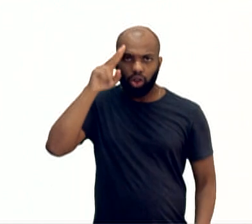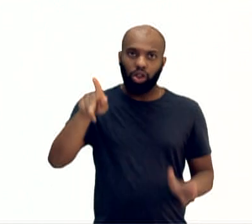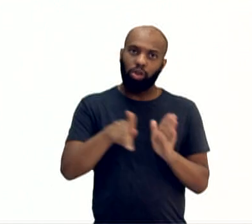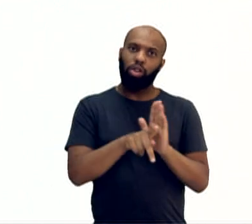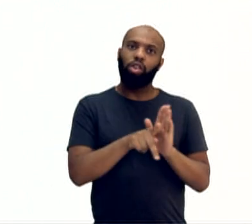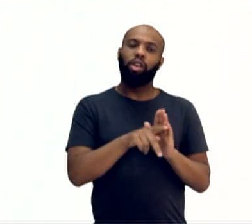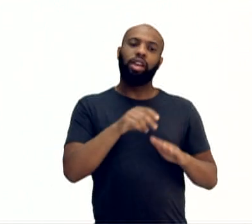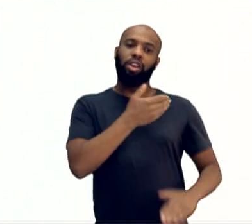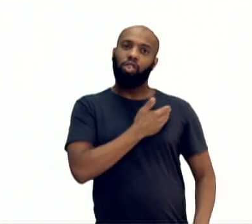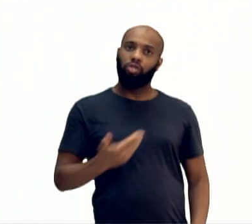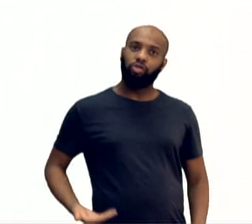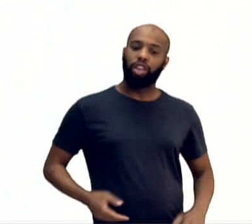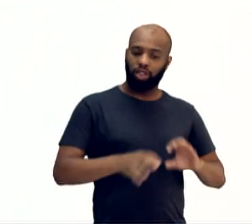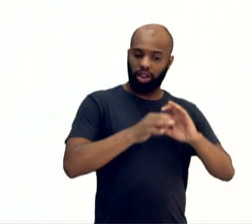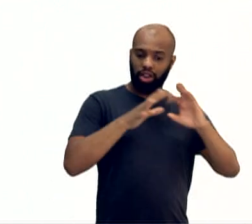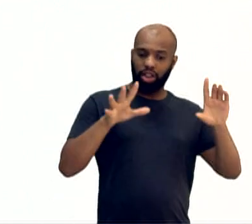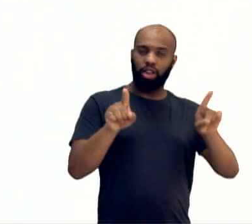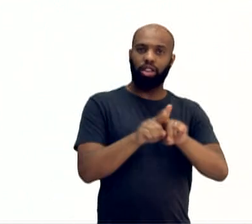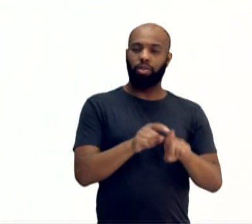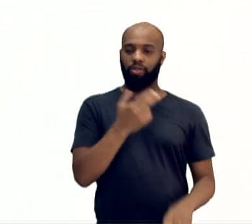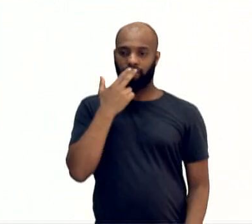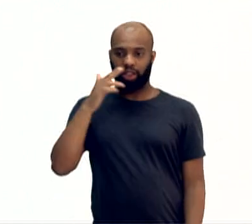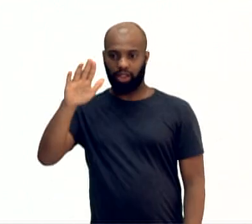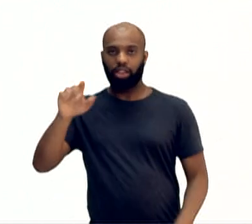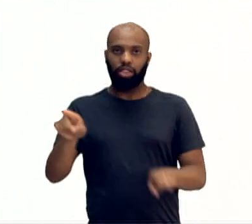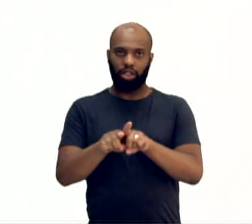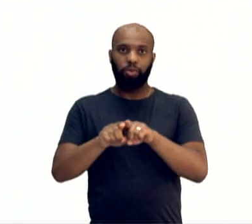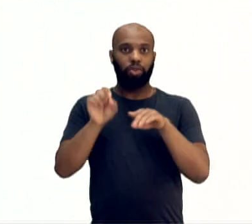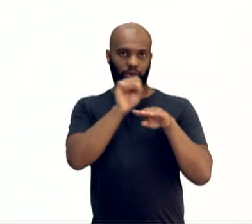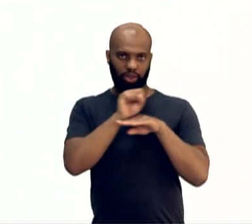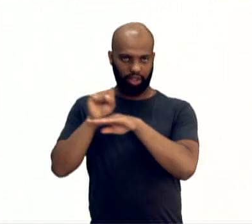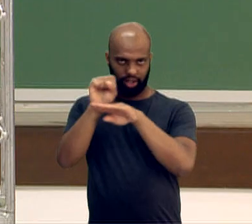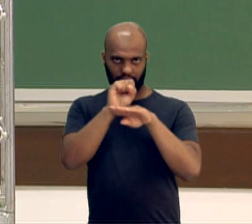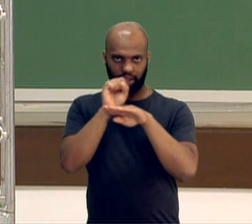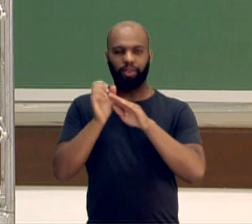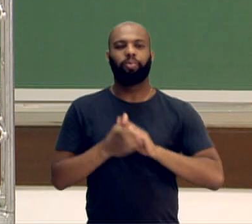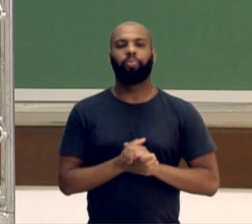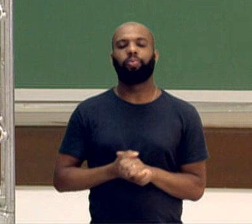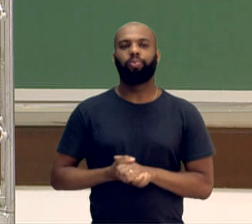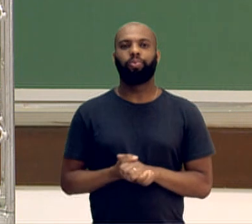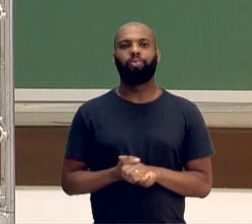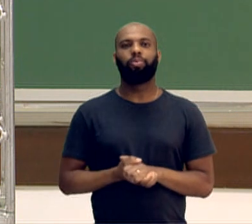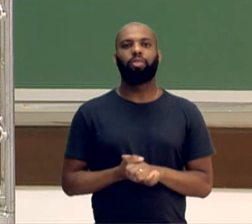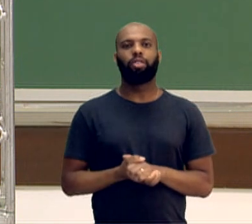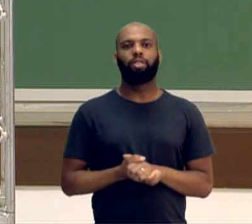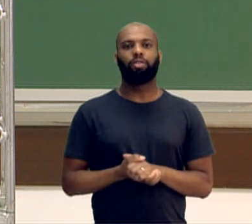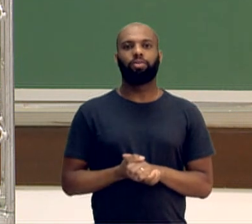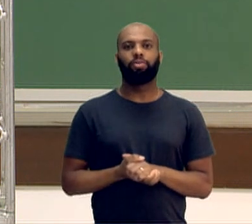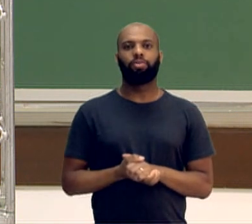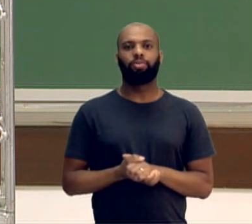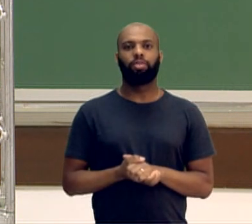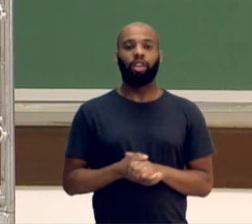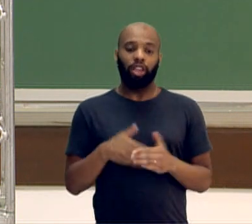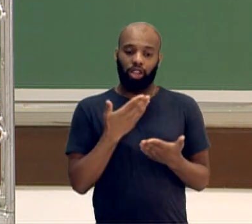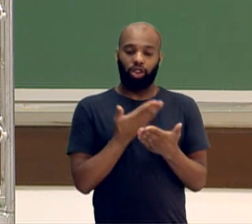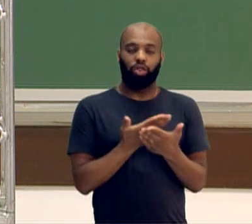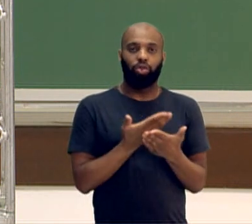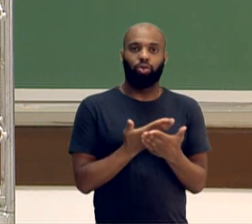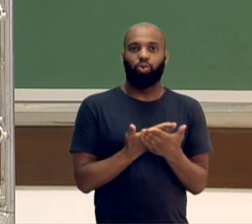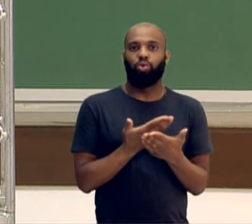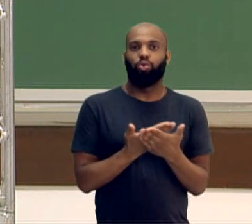liberal, nazifascista e socialista. Então, a gente viu ali um Estado de